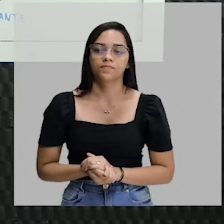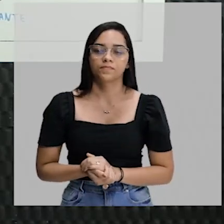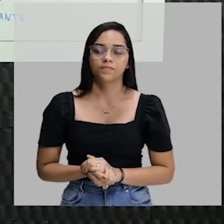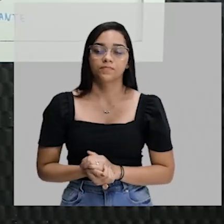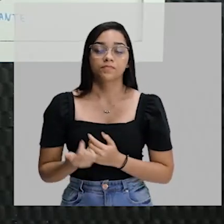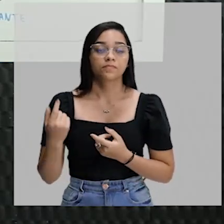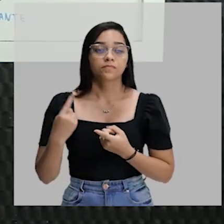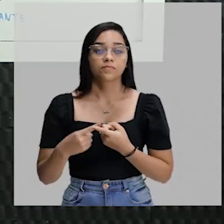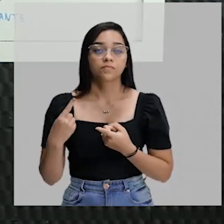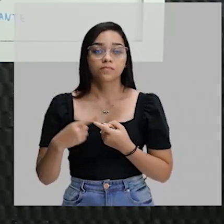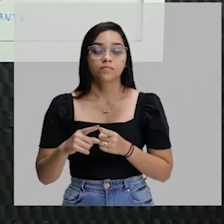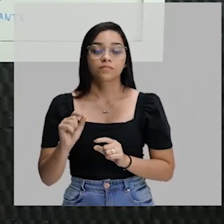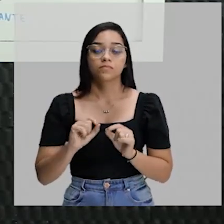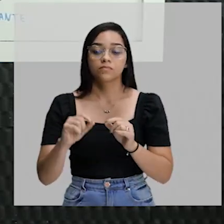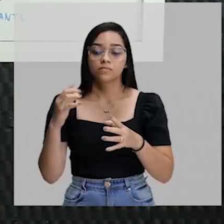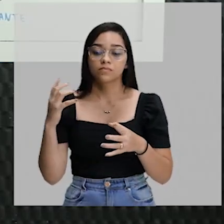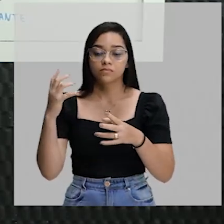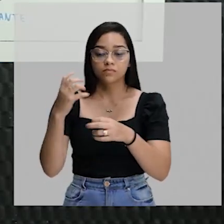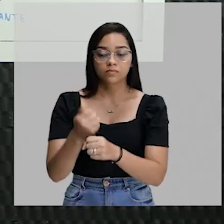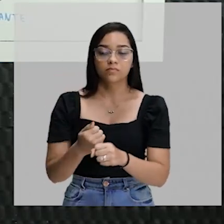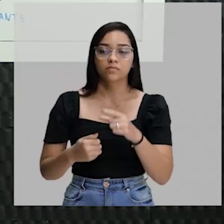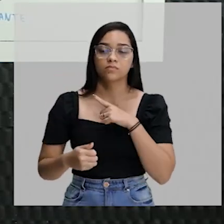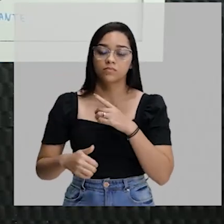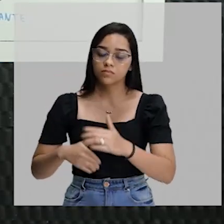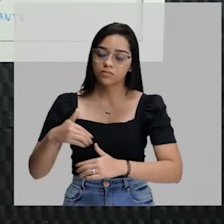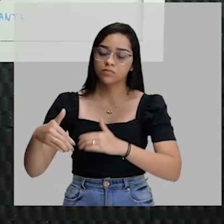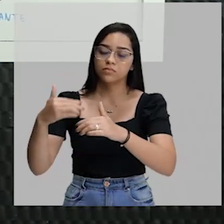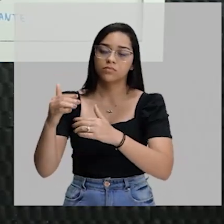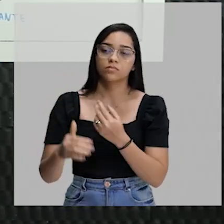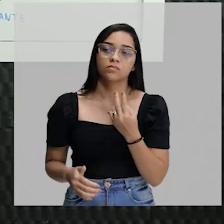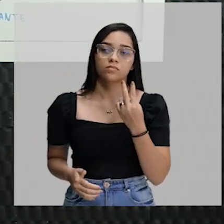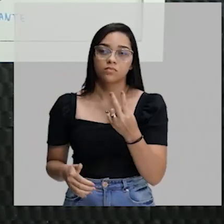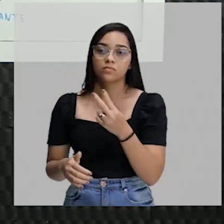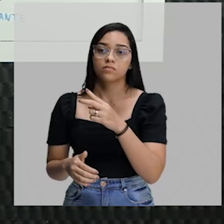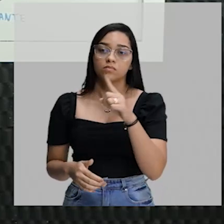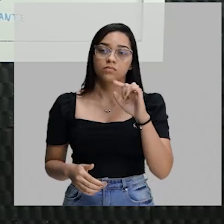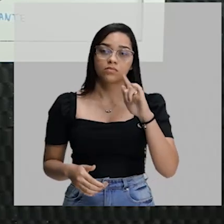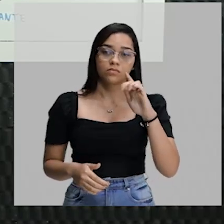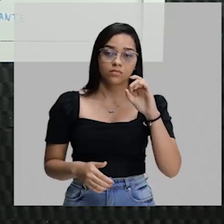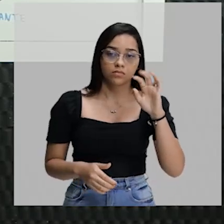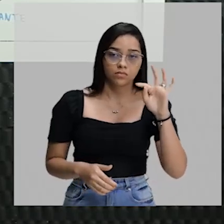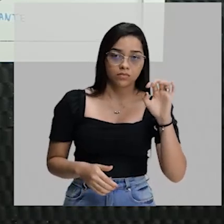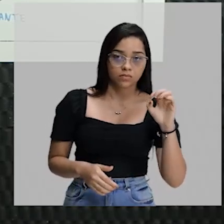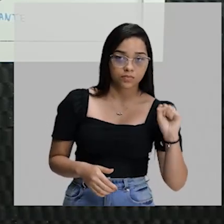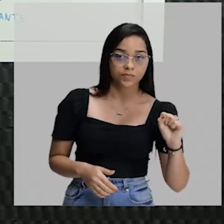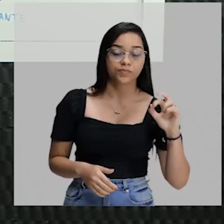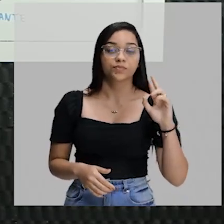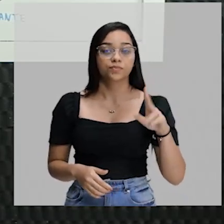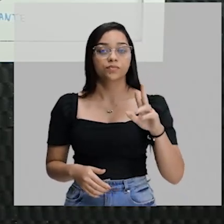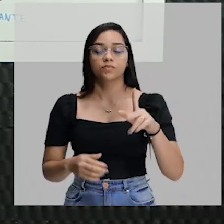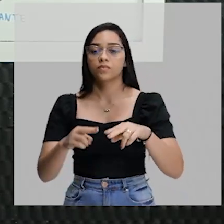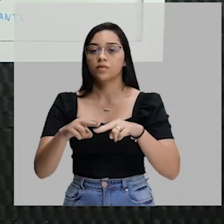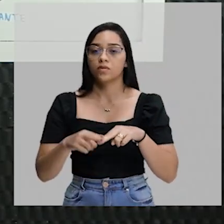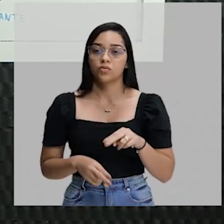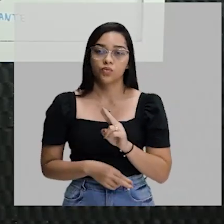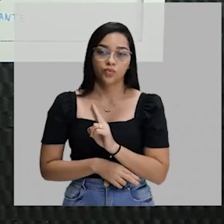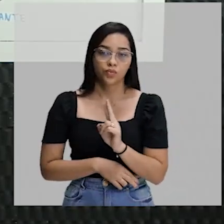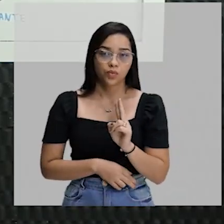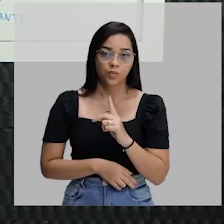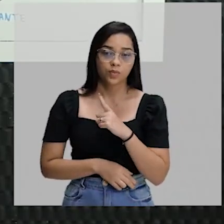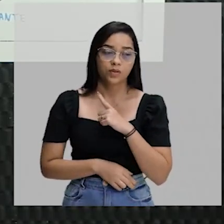certo? Porque eles são resultados do desenvolvimento de dois zigotos diferentes, tá? Então, por isso que a gente chama